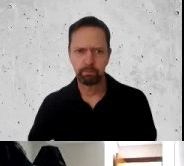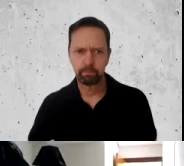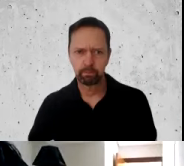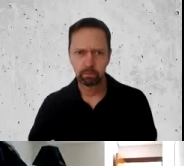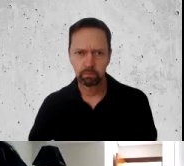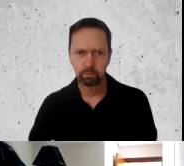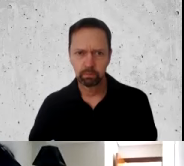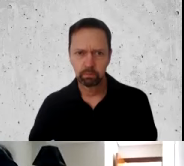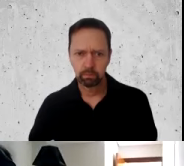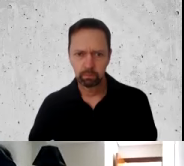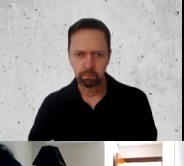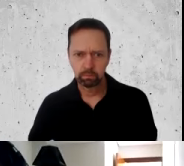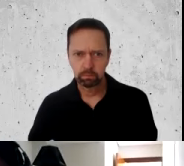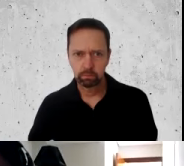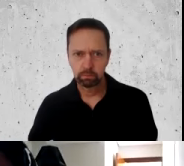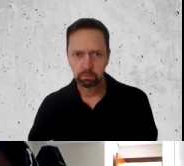bom...